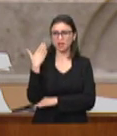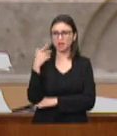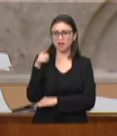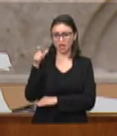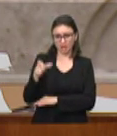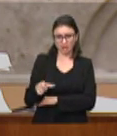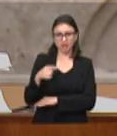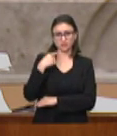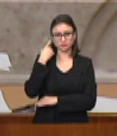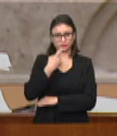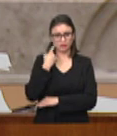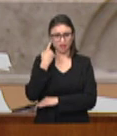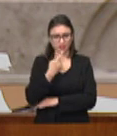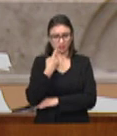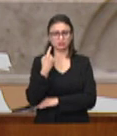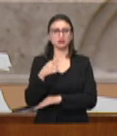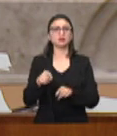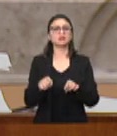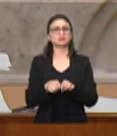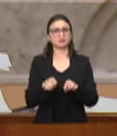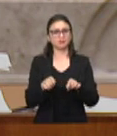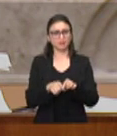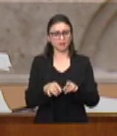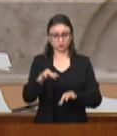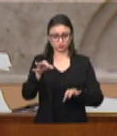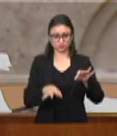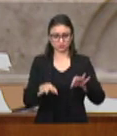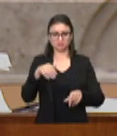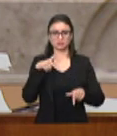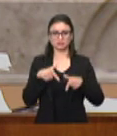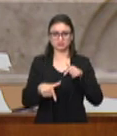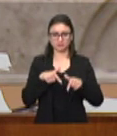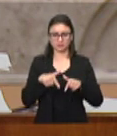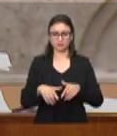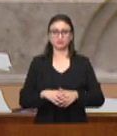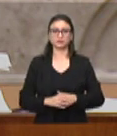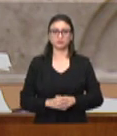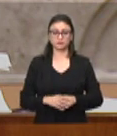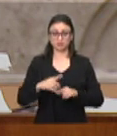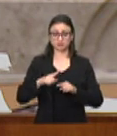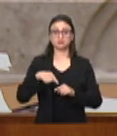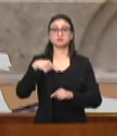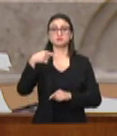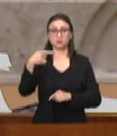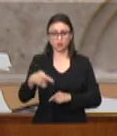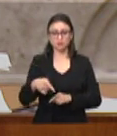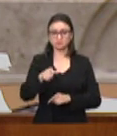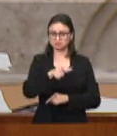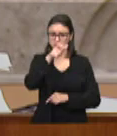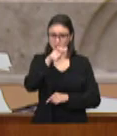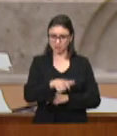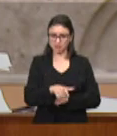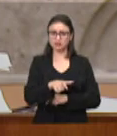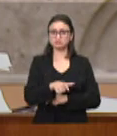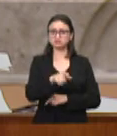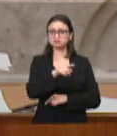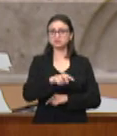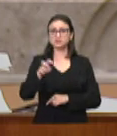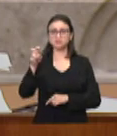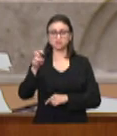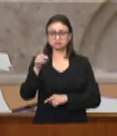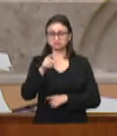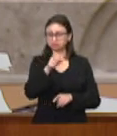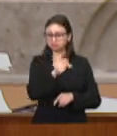ele advogava também perante a Justiça do Trabalho. Posteriormente ele foi alçado pelo 5º